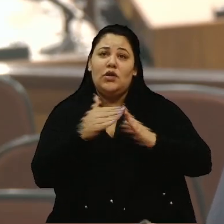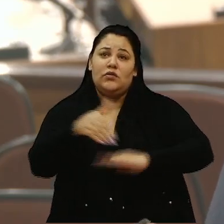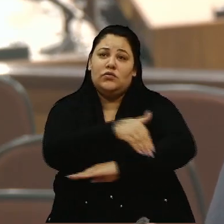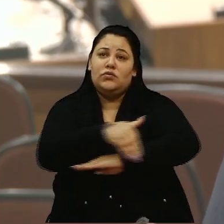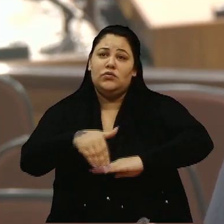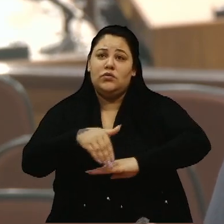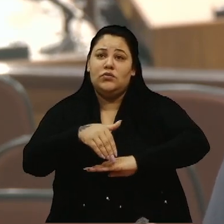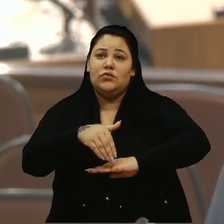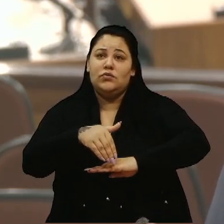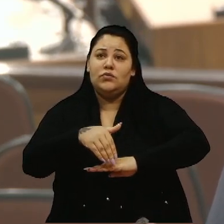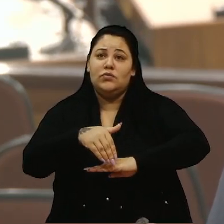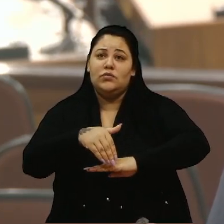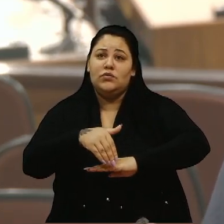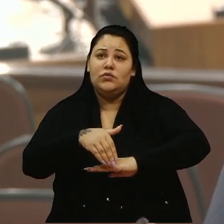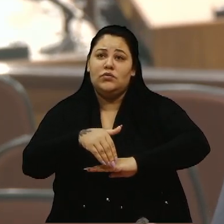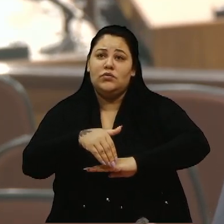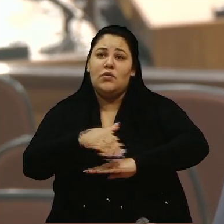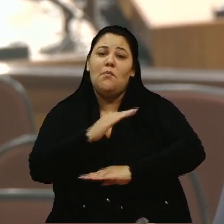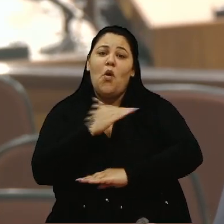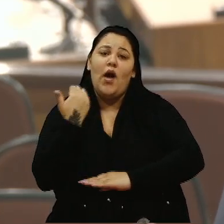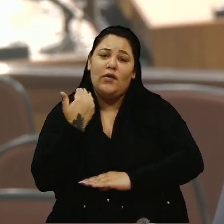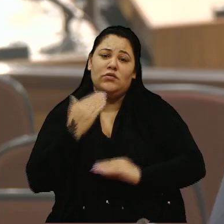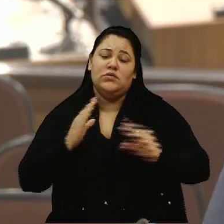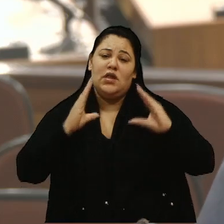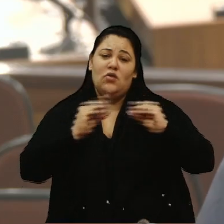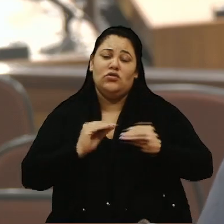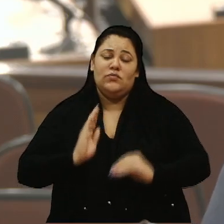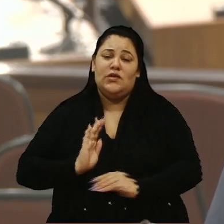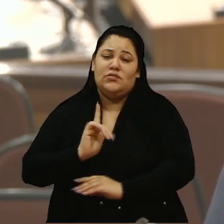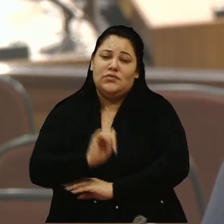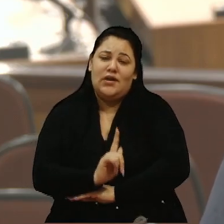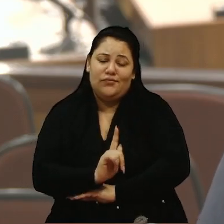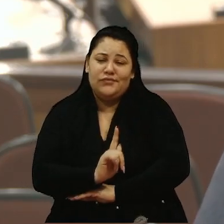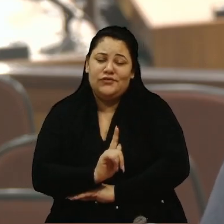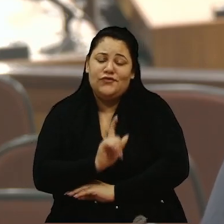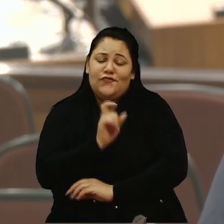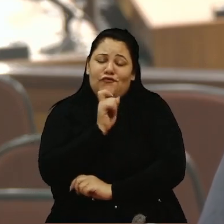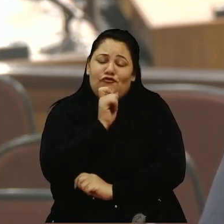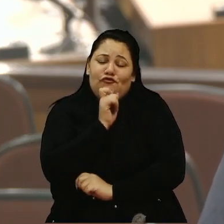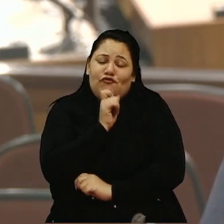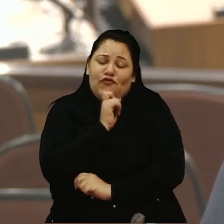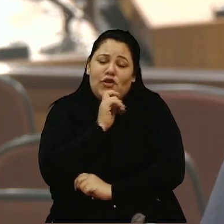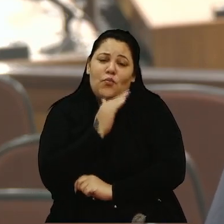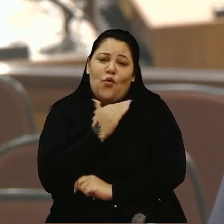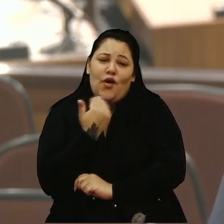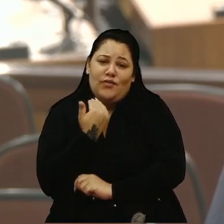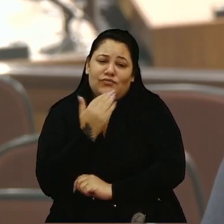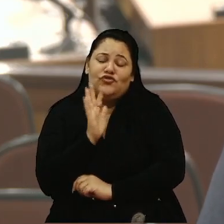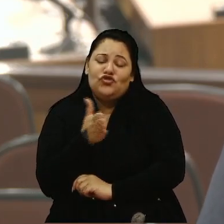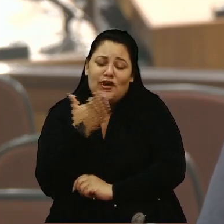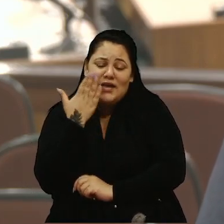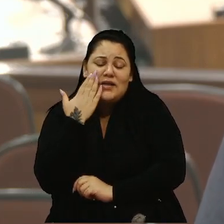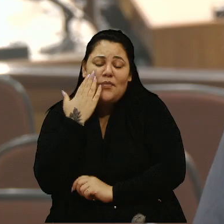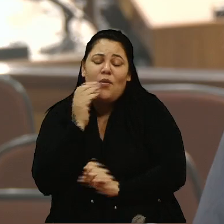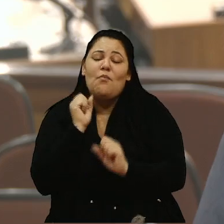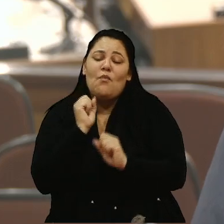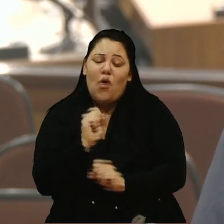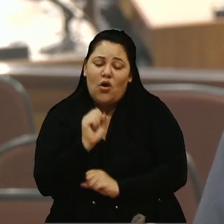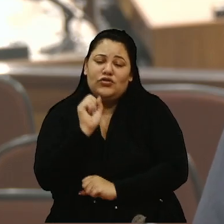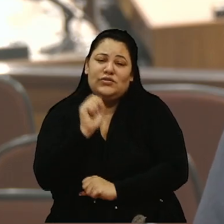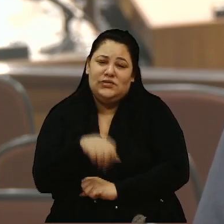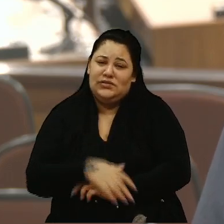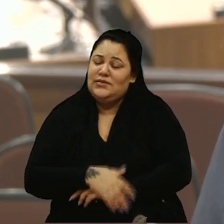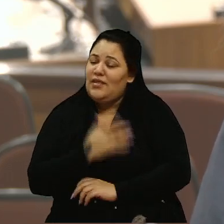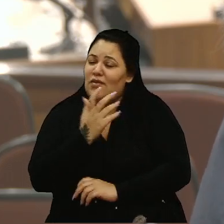morreu esta noite em Bento de frio. E a gente sabe que as pessoas podem morrer de frio. E nós não queremos